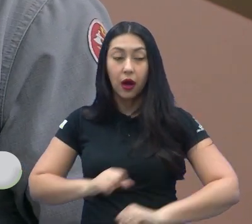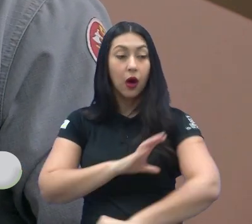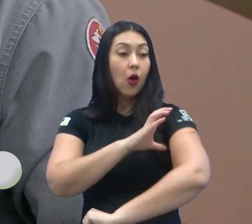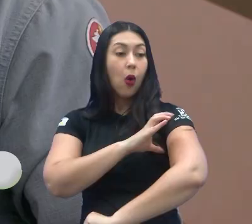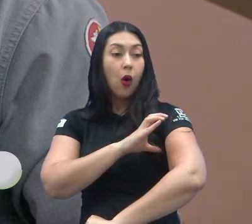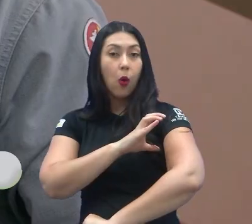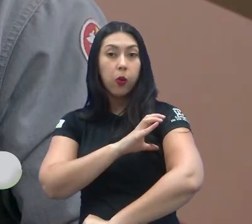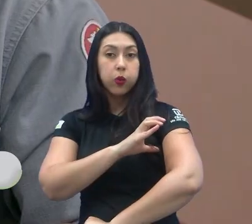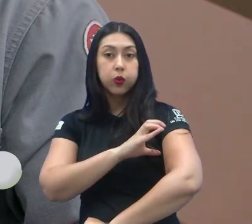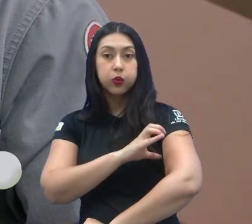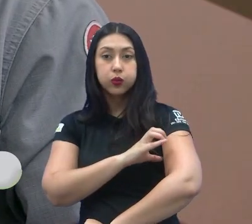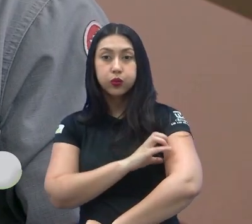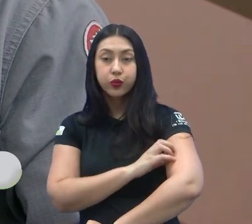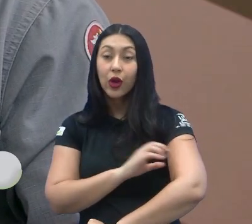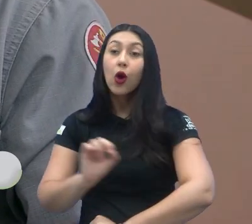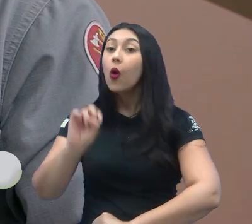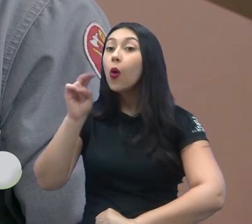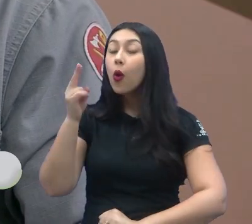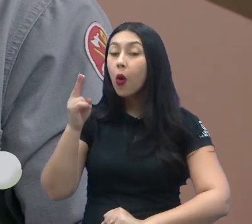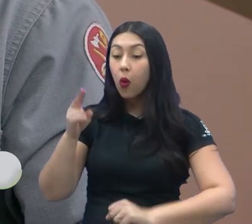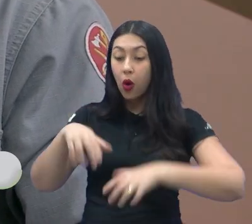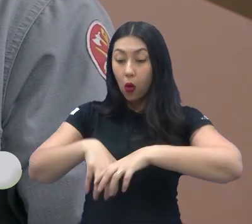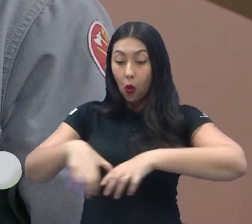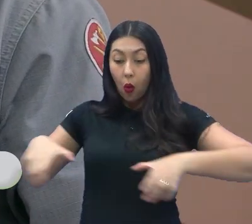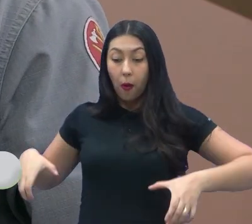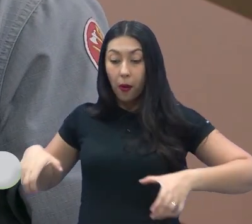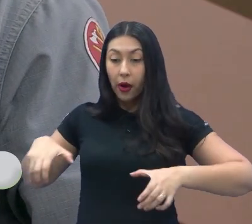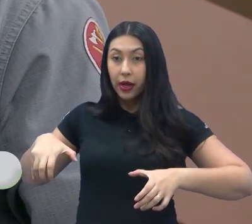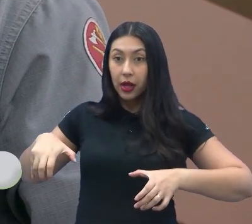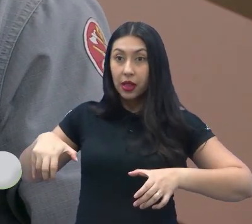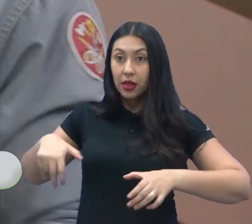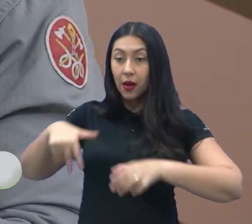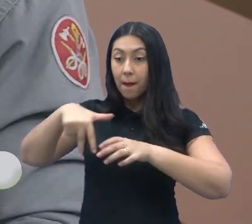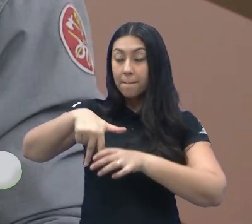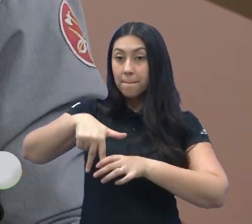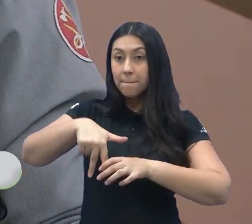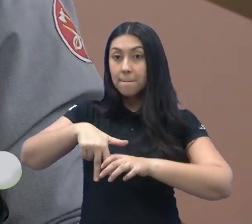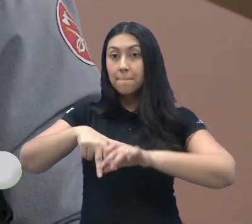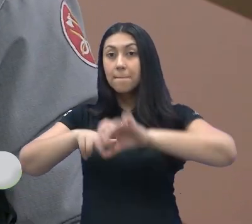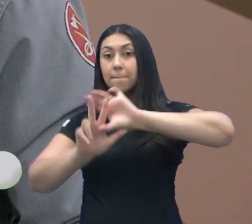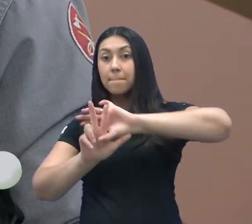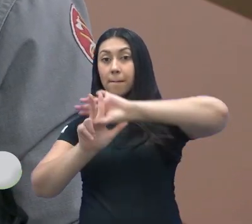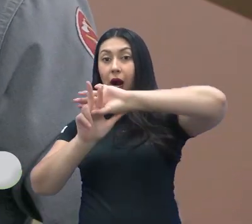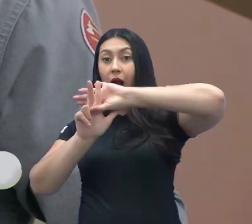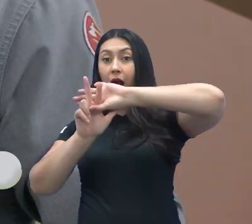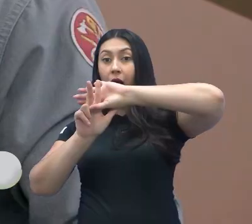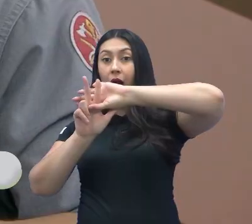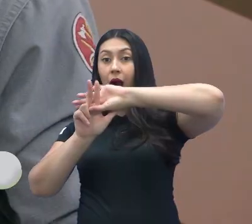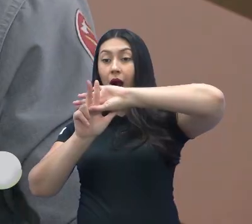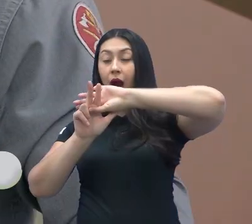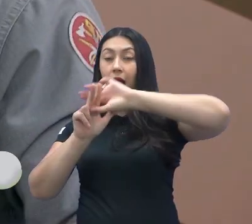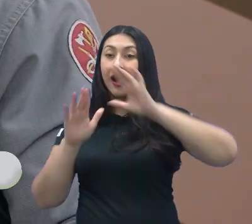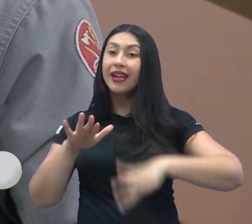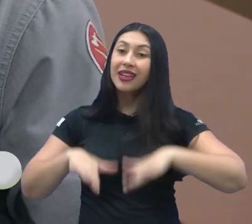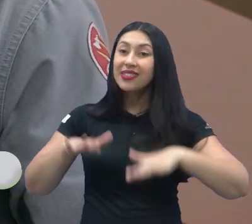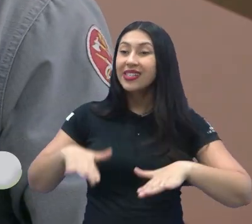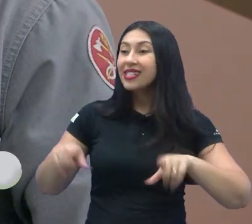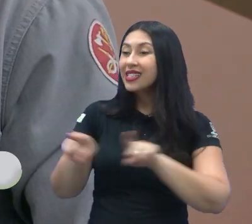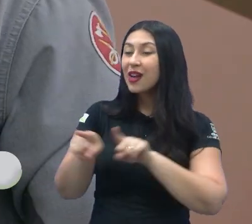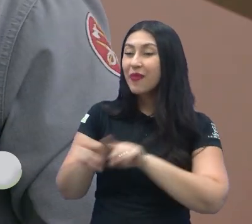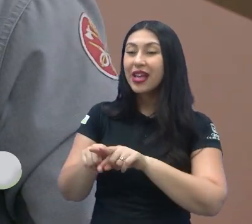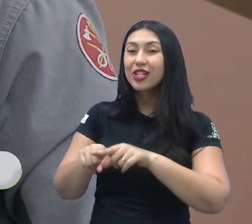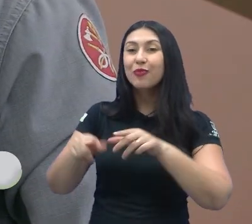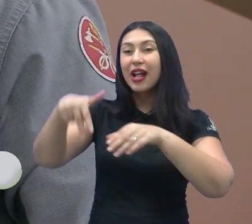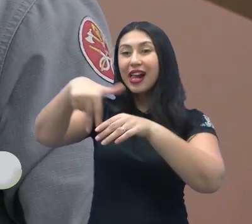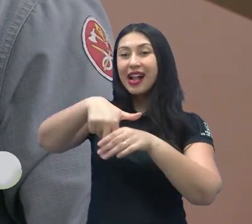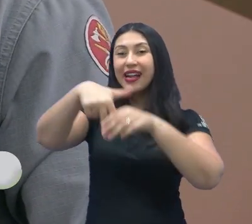mesmo a criança pode virar com a boia, né? E não conseguir desvirar, ou até mesmo se soltar da boia, porque a criança fica ali brincando, se mexendo o tempo todo, a